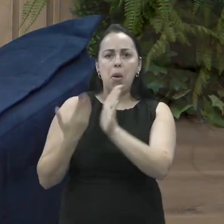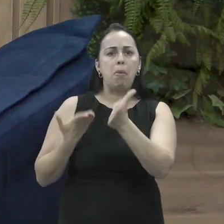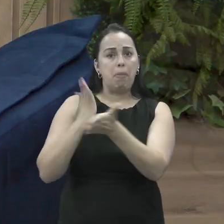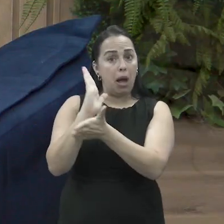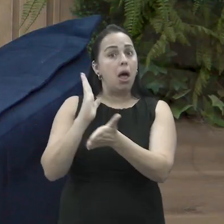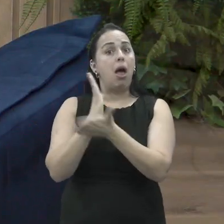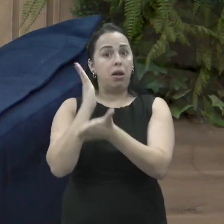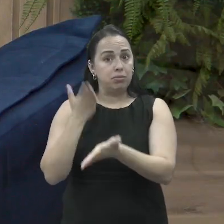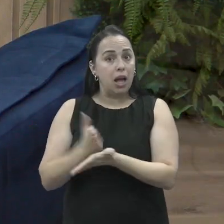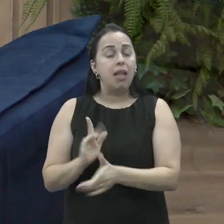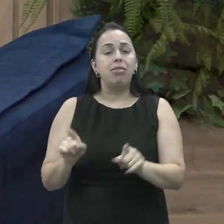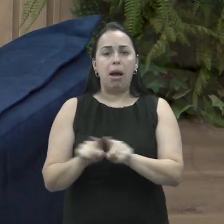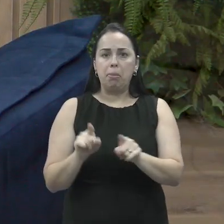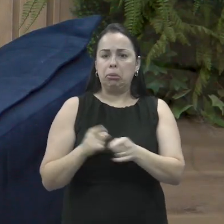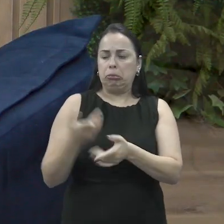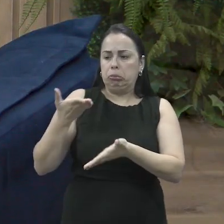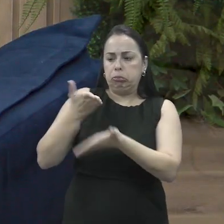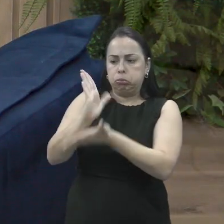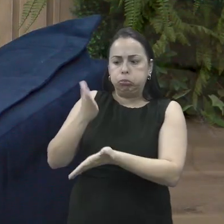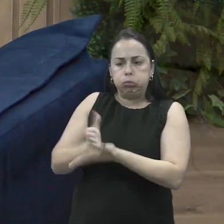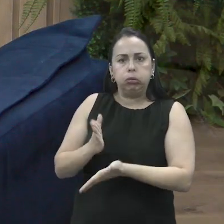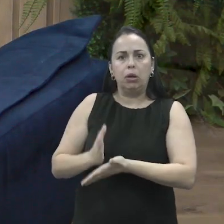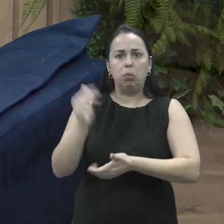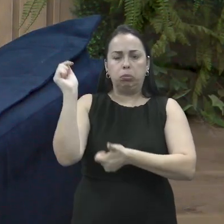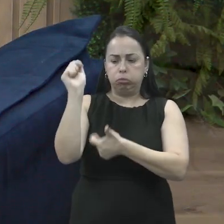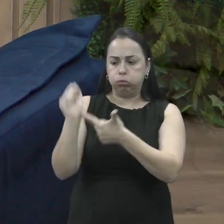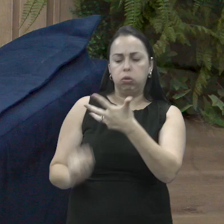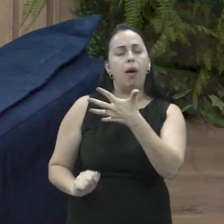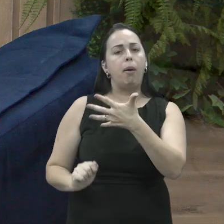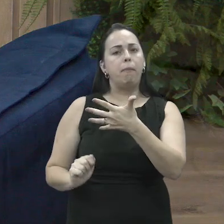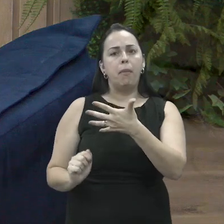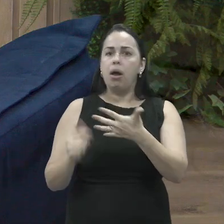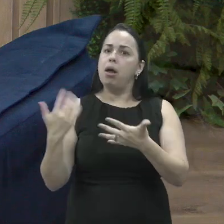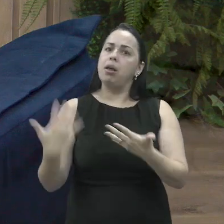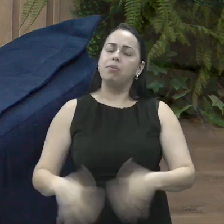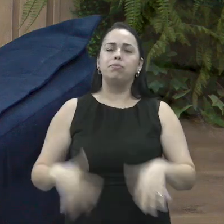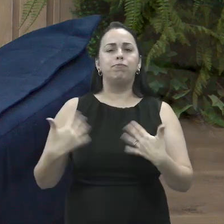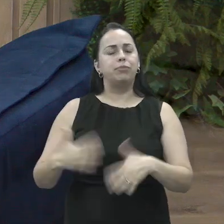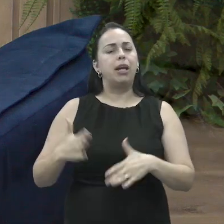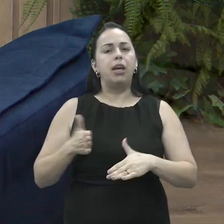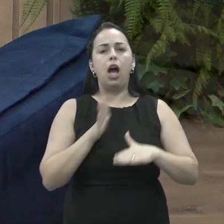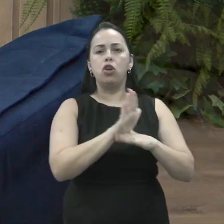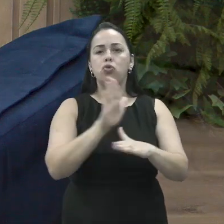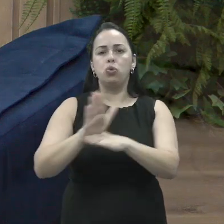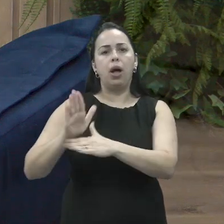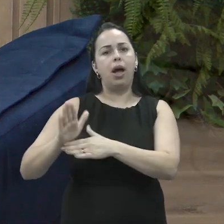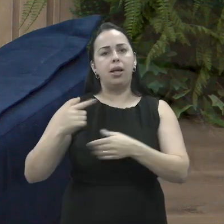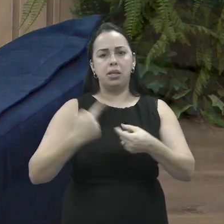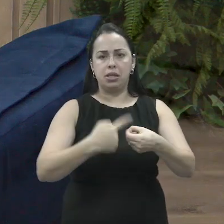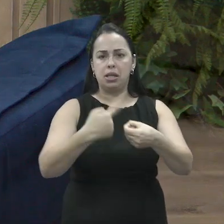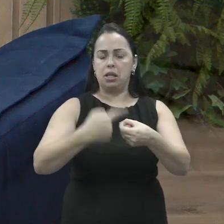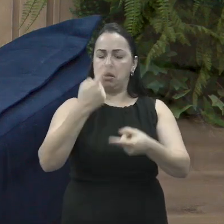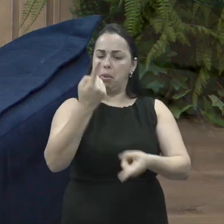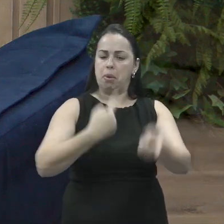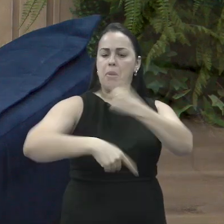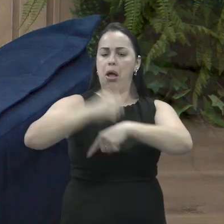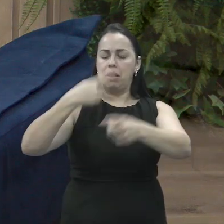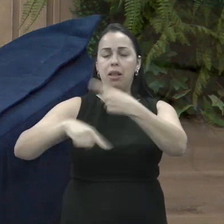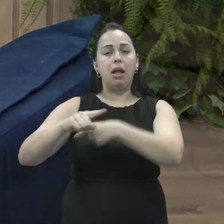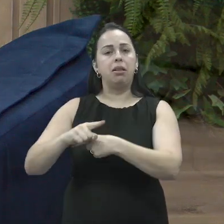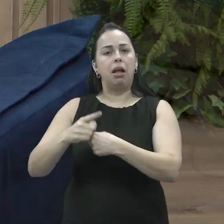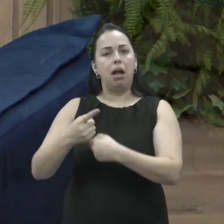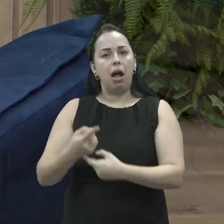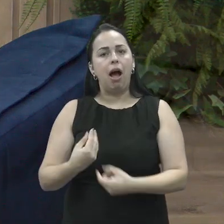com projetos aprovados, Isso foi muito importante, que tivemos muitos projetos que ajudaram a cidade, a